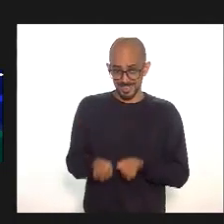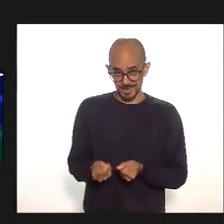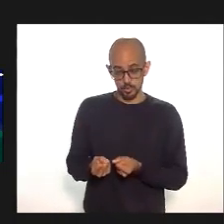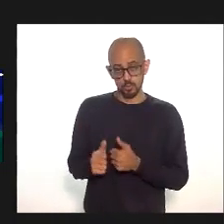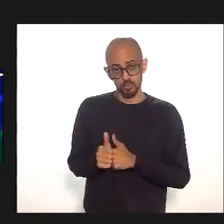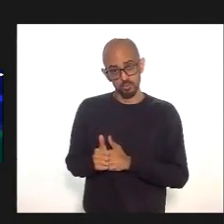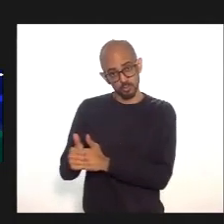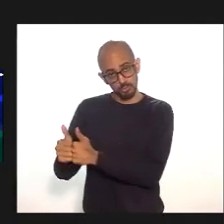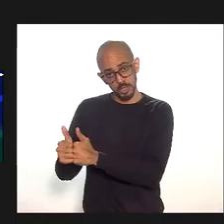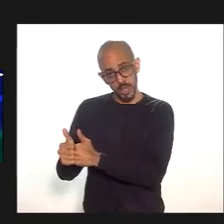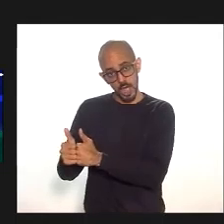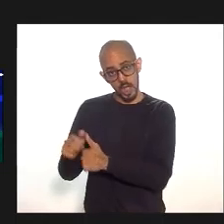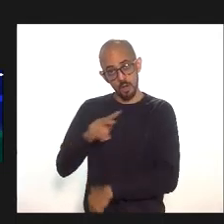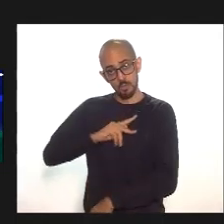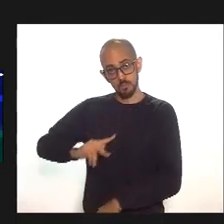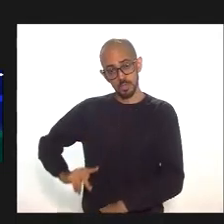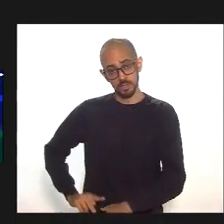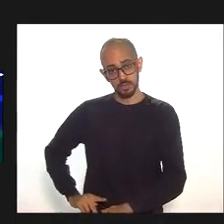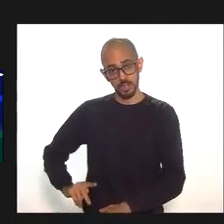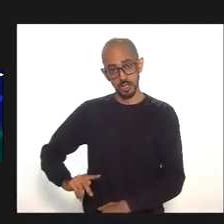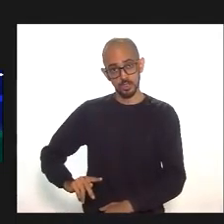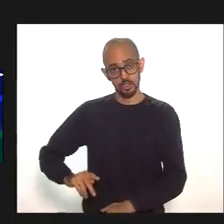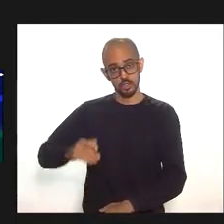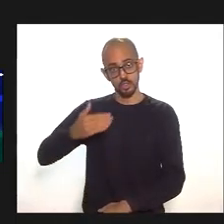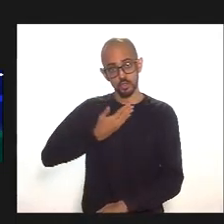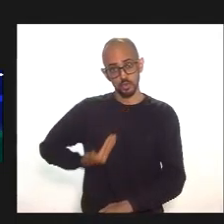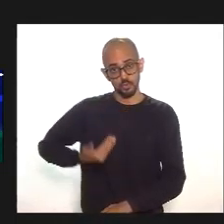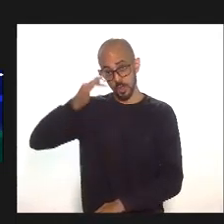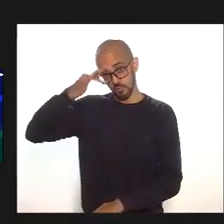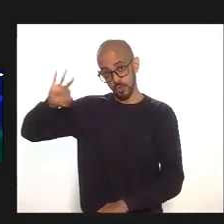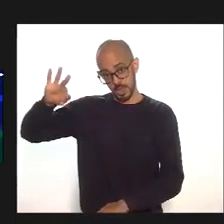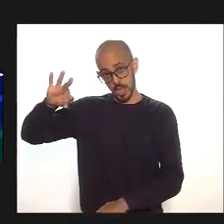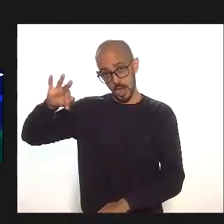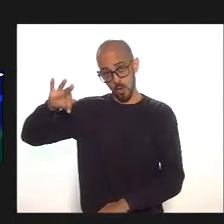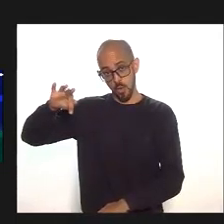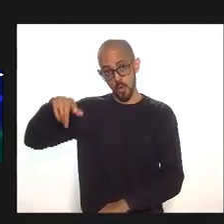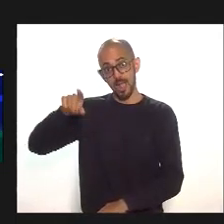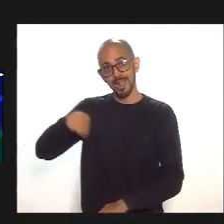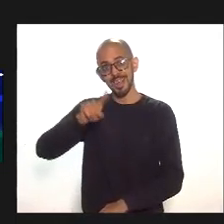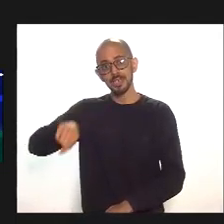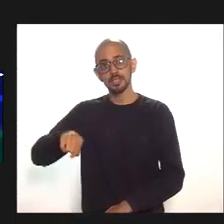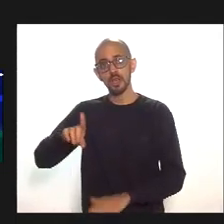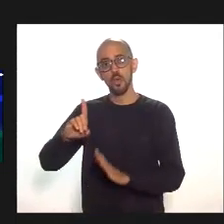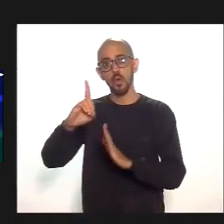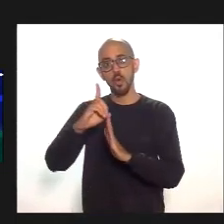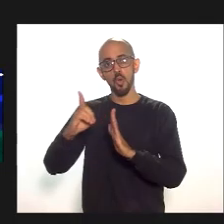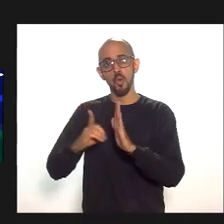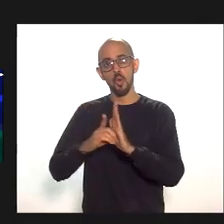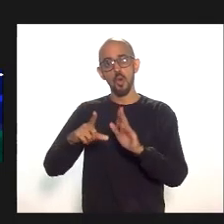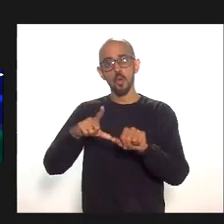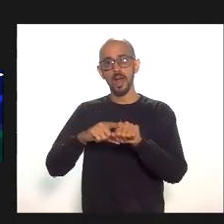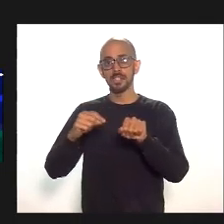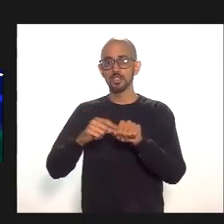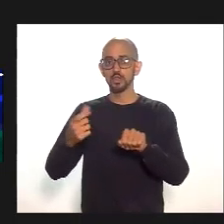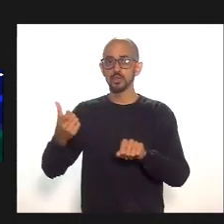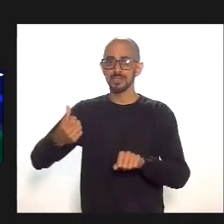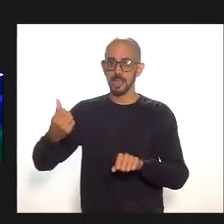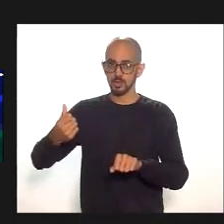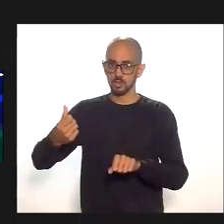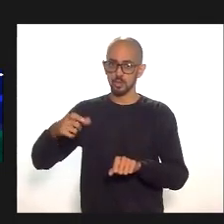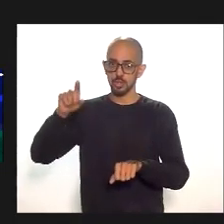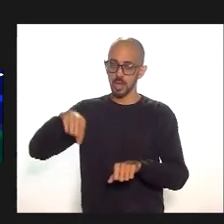governo federal, essa agenda de morte do governo federal, sustou o artigo 6º dessa resolução, que era o que